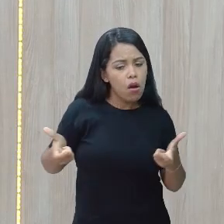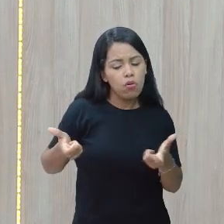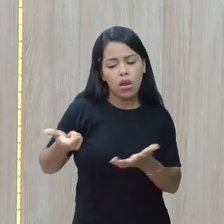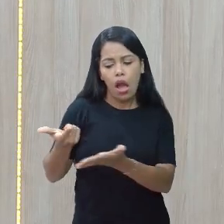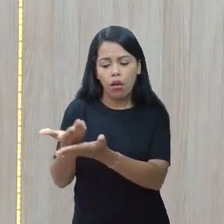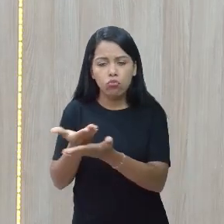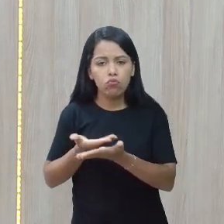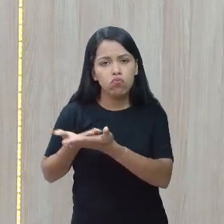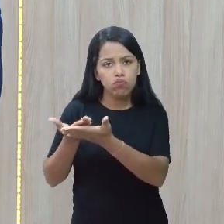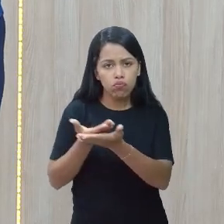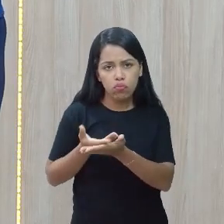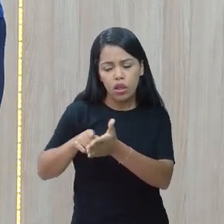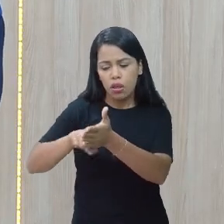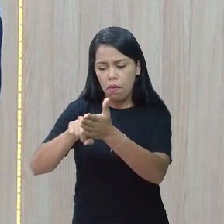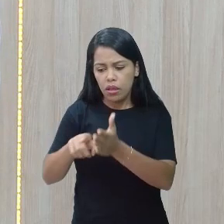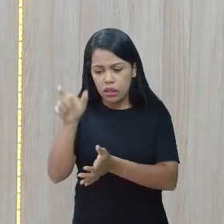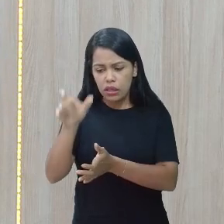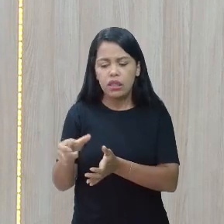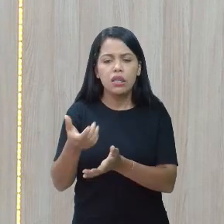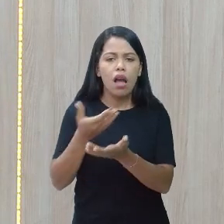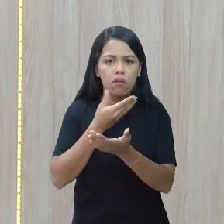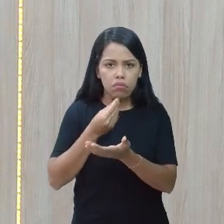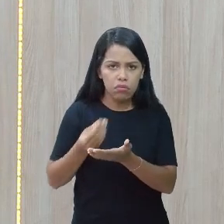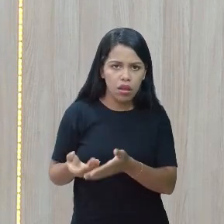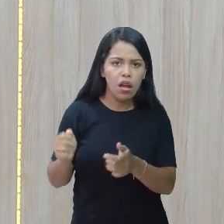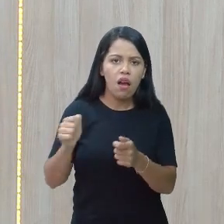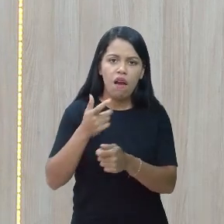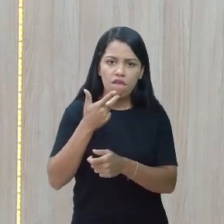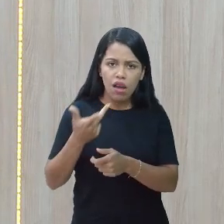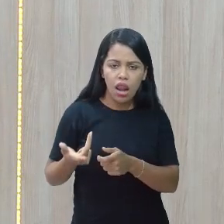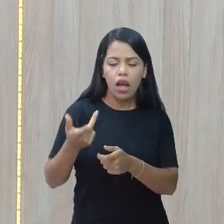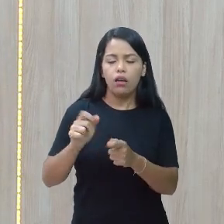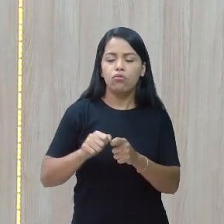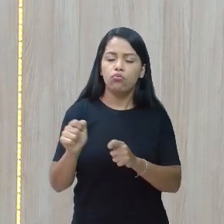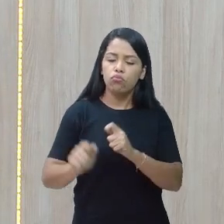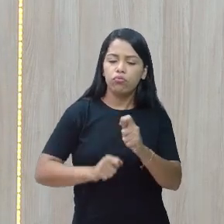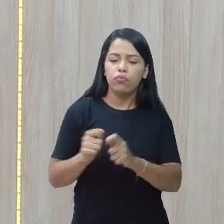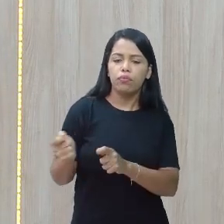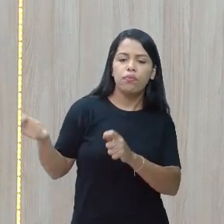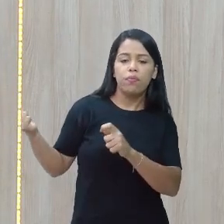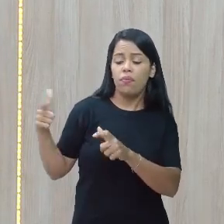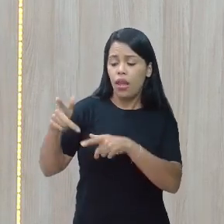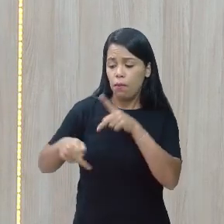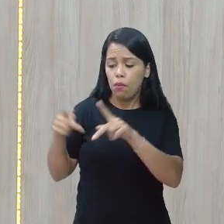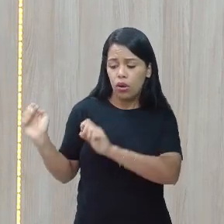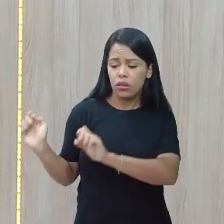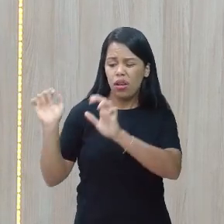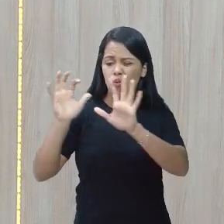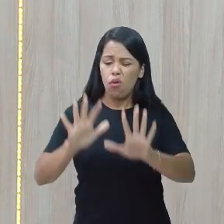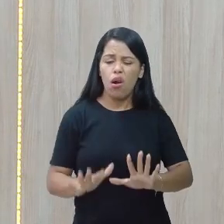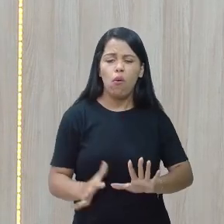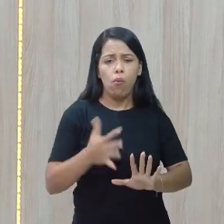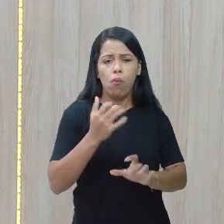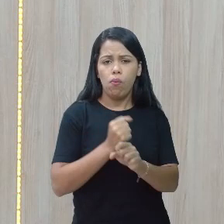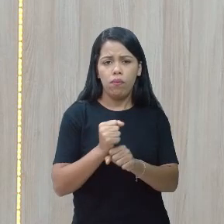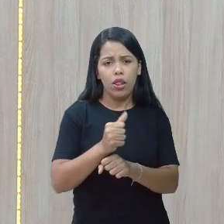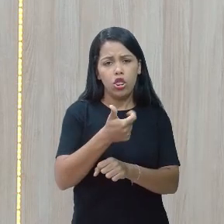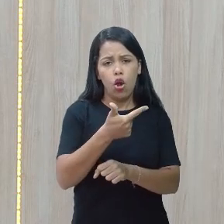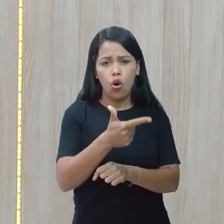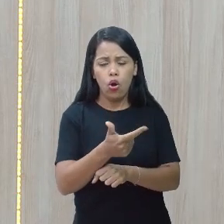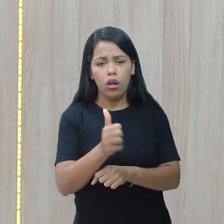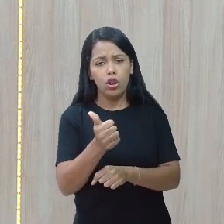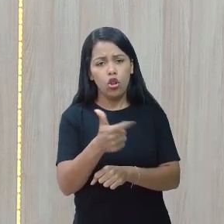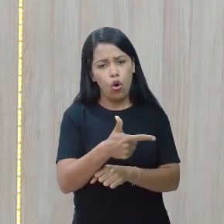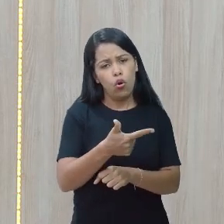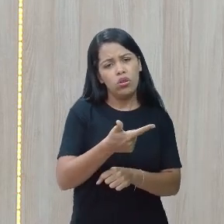historiadores dizem que esses povos migraram para a América por volta, né, de 12 mil a